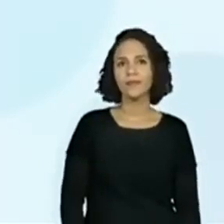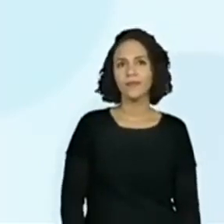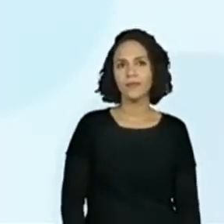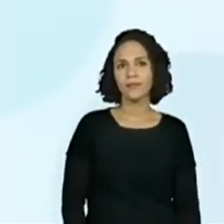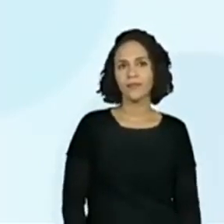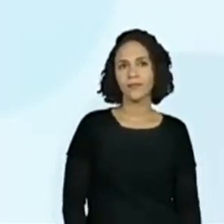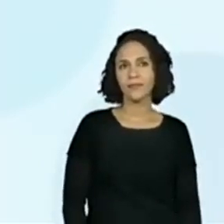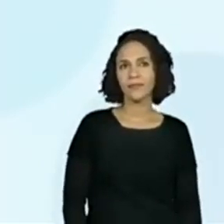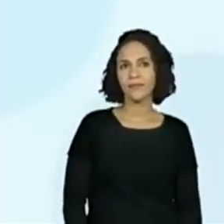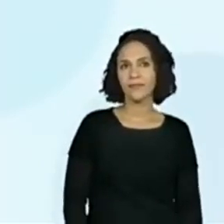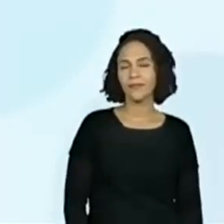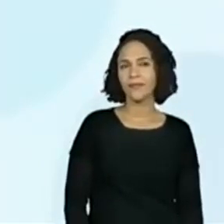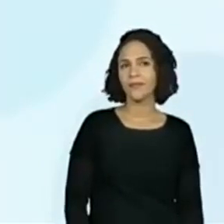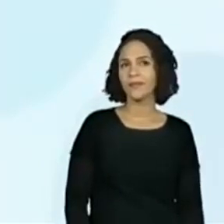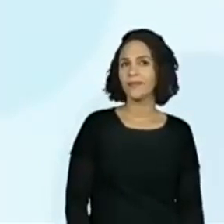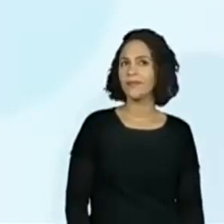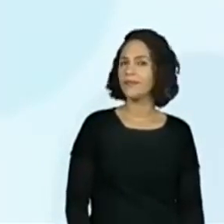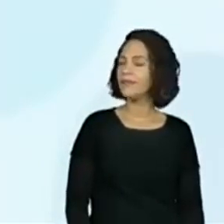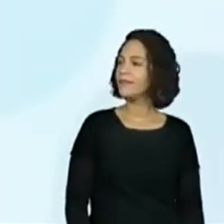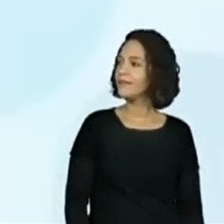Mosca comum.